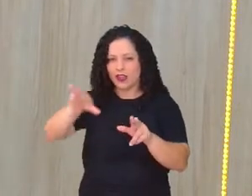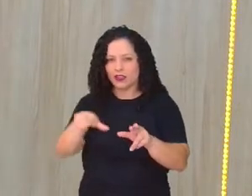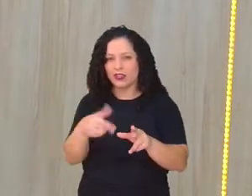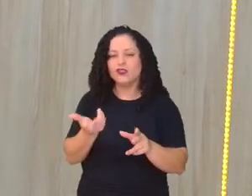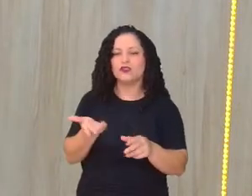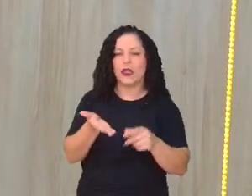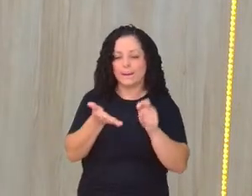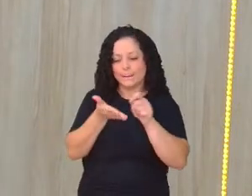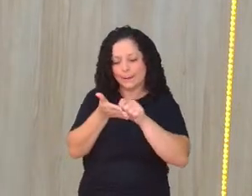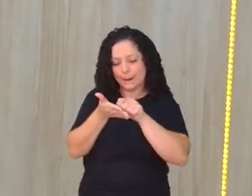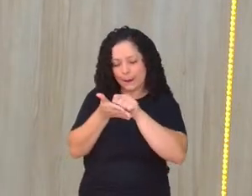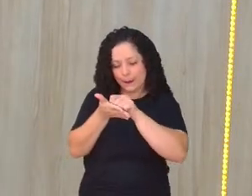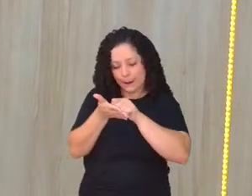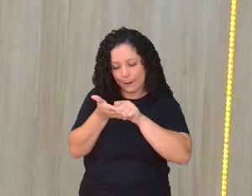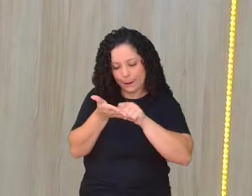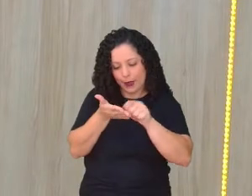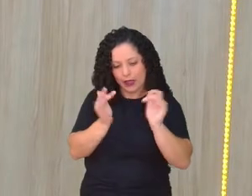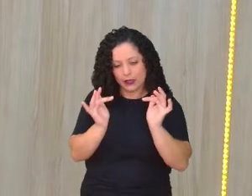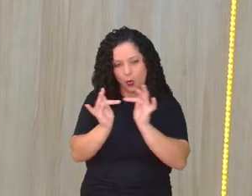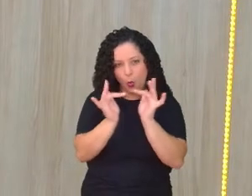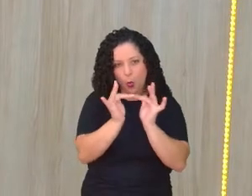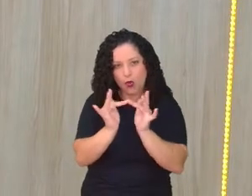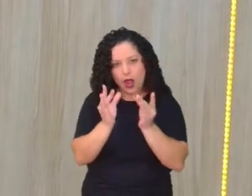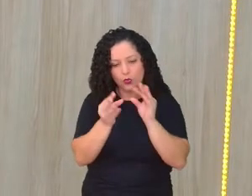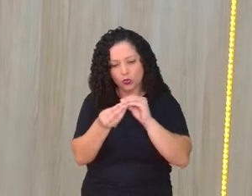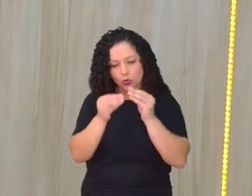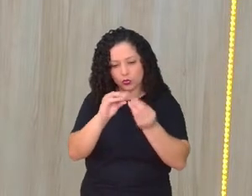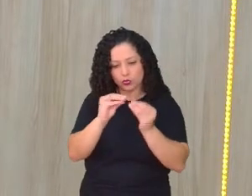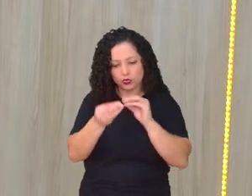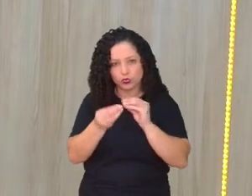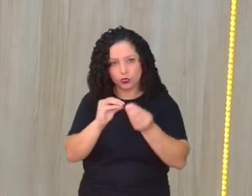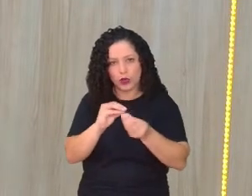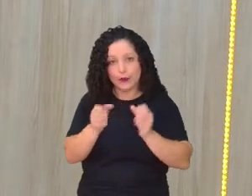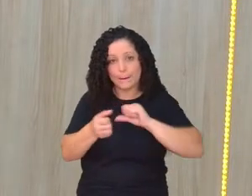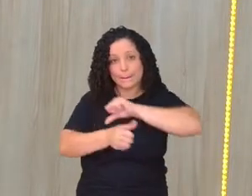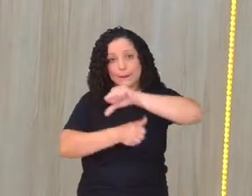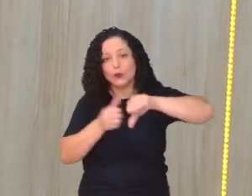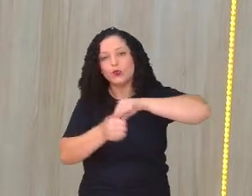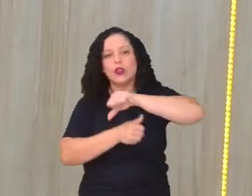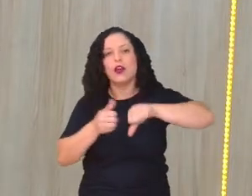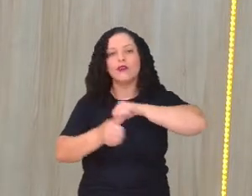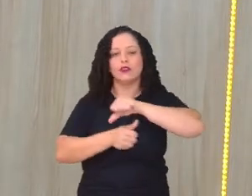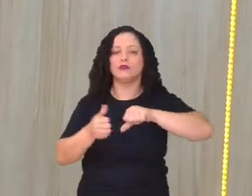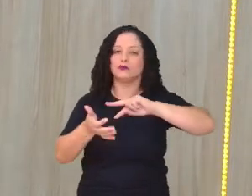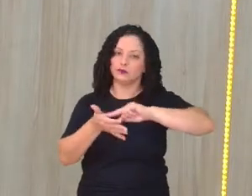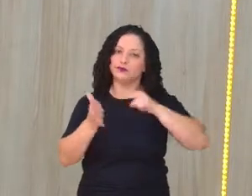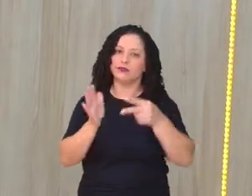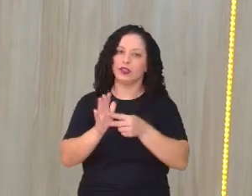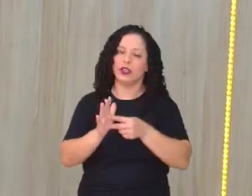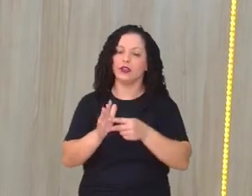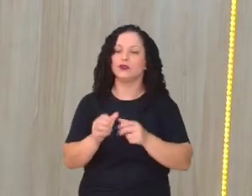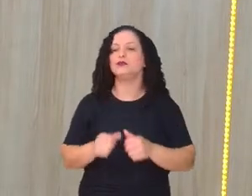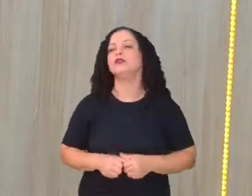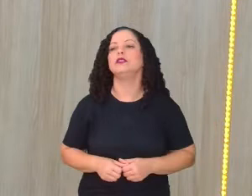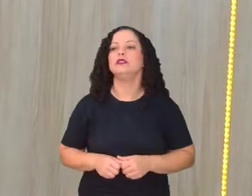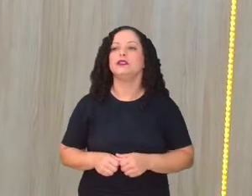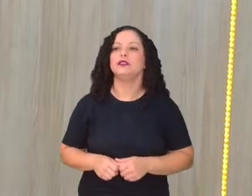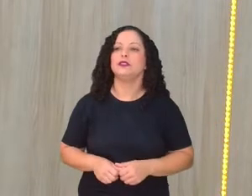caractere, né, em contato com o outro, ele mudava o significado, e nesse sentido